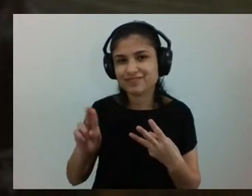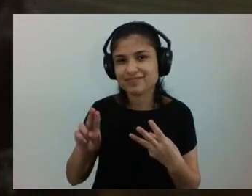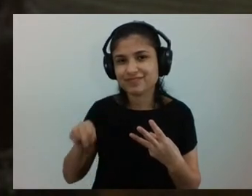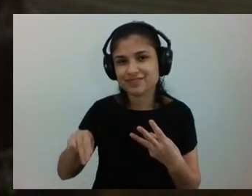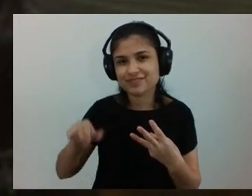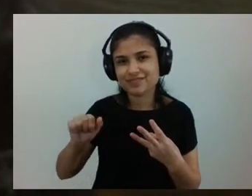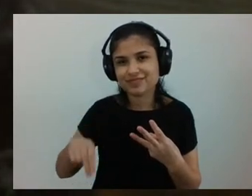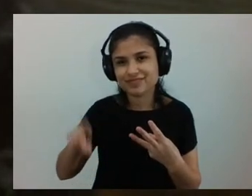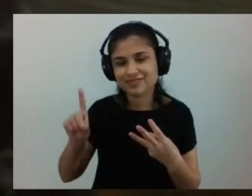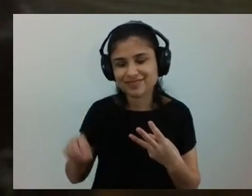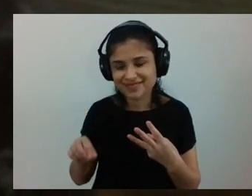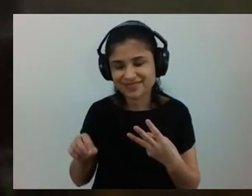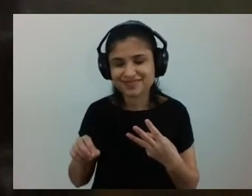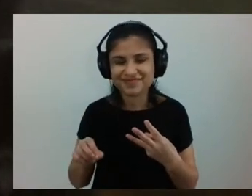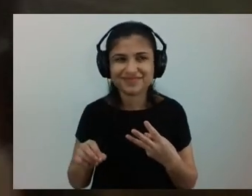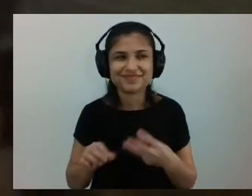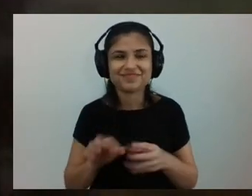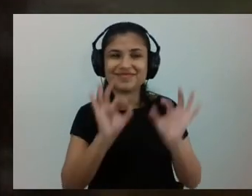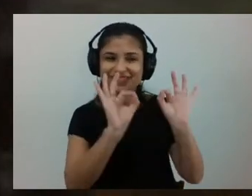para o professor